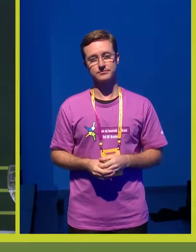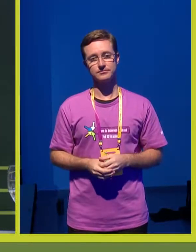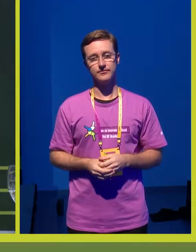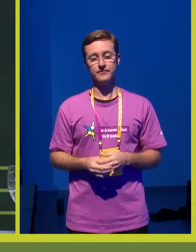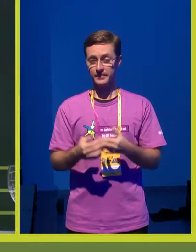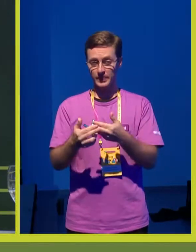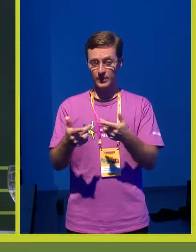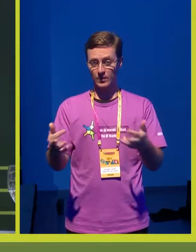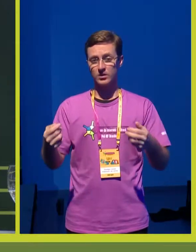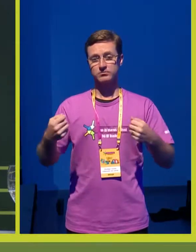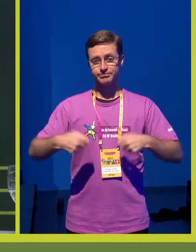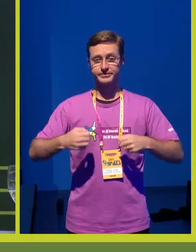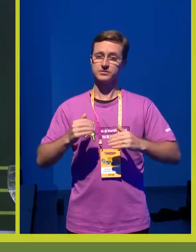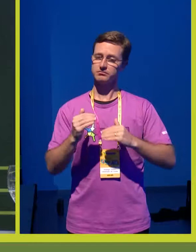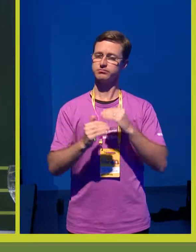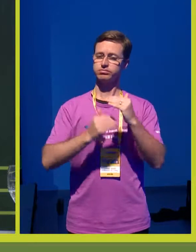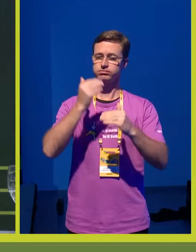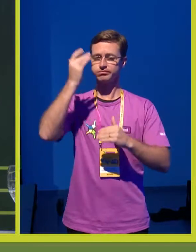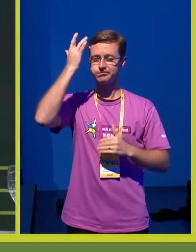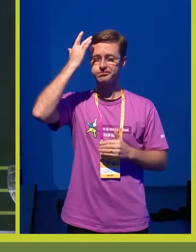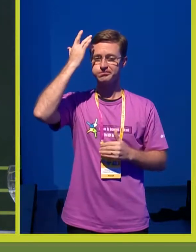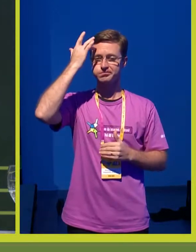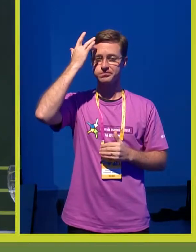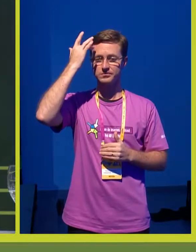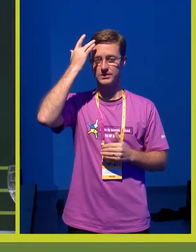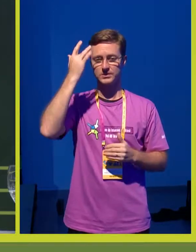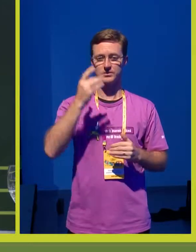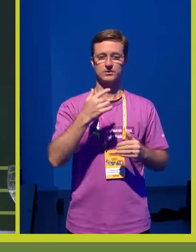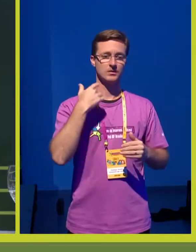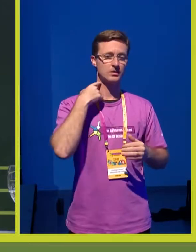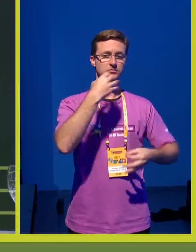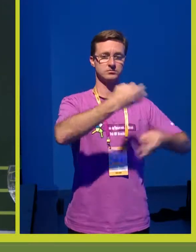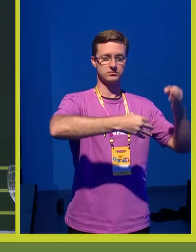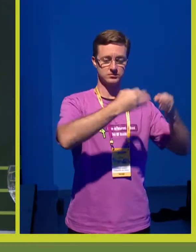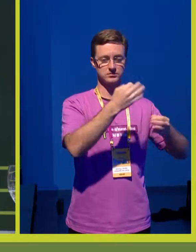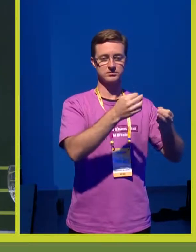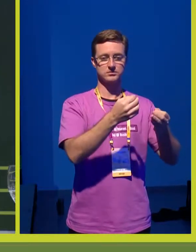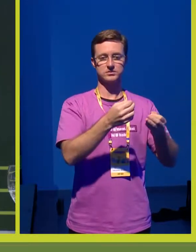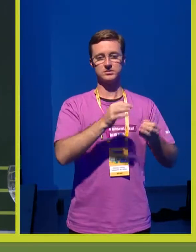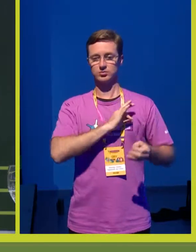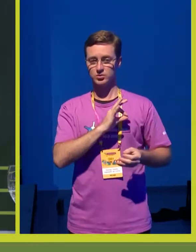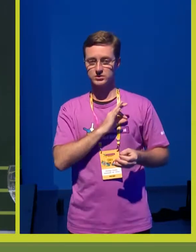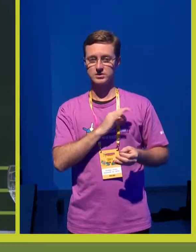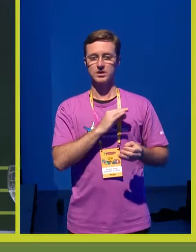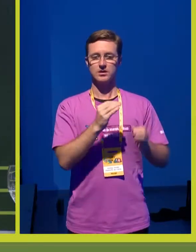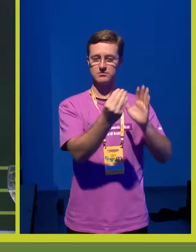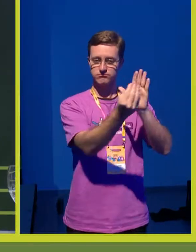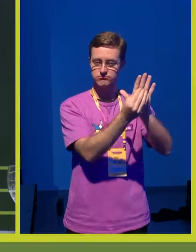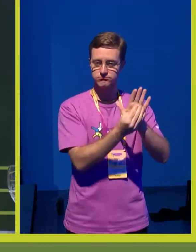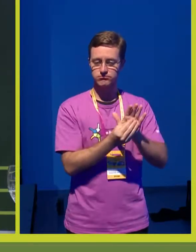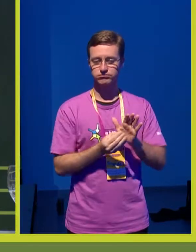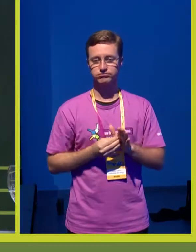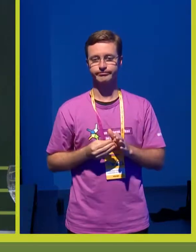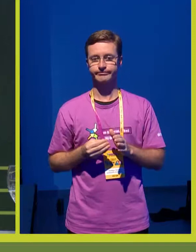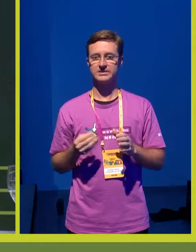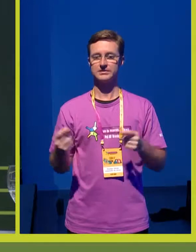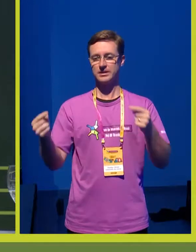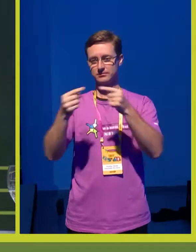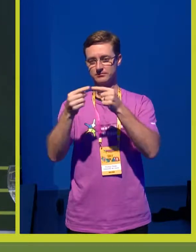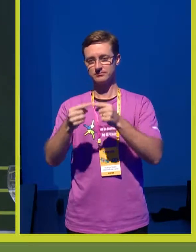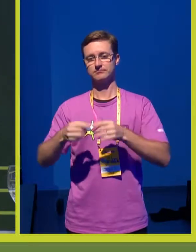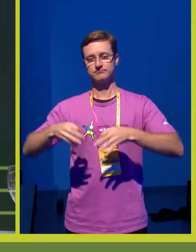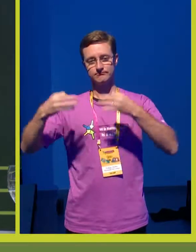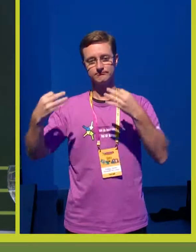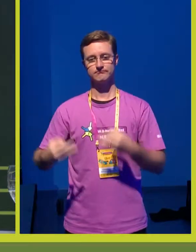de coisa deve ser amadurecido deve estar refletido nas ordens judiciais e também nos requerimentos de policiais para se levar a privacidade a sério também